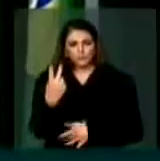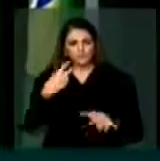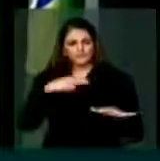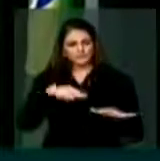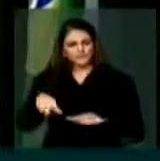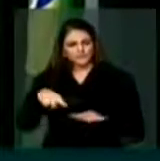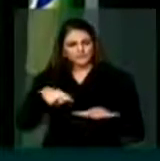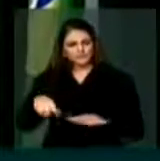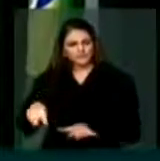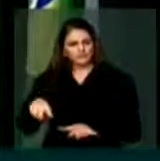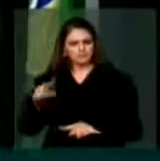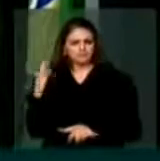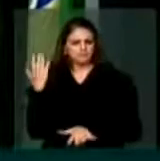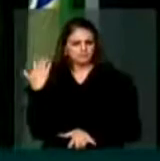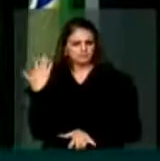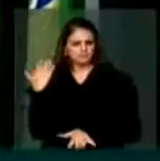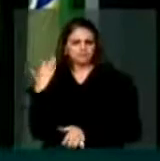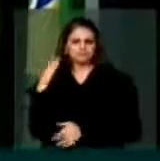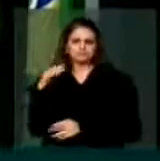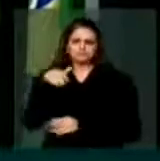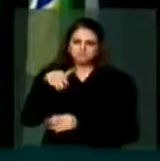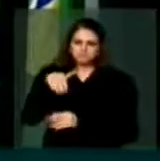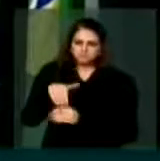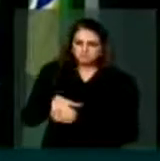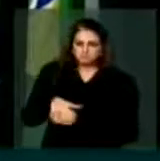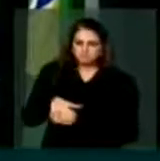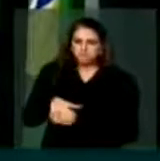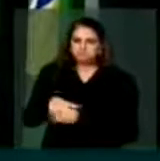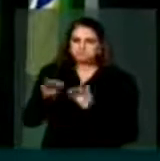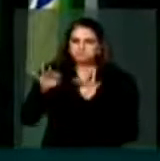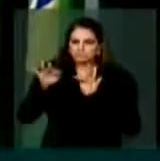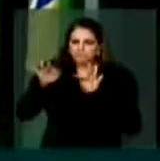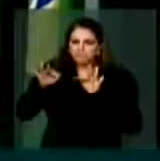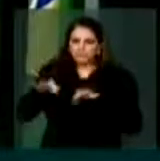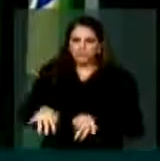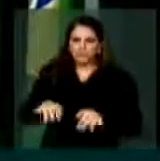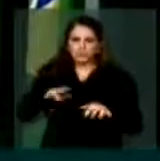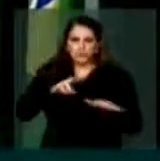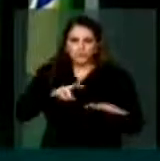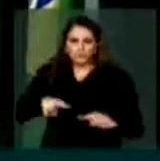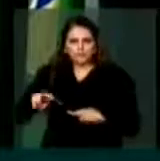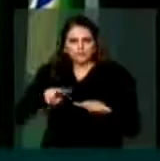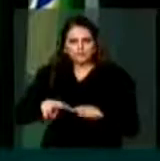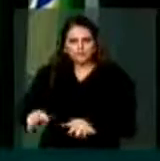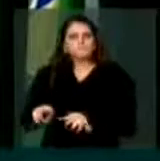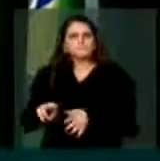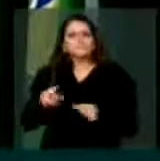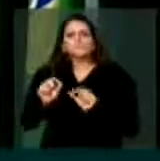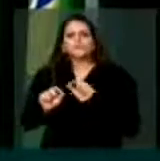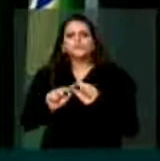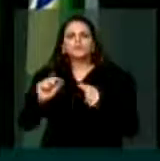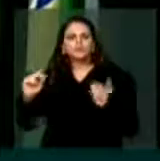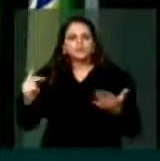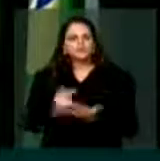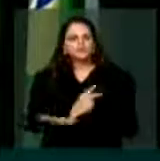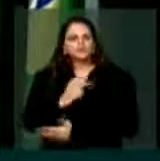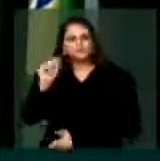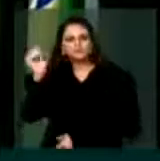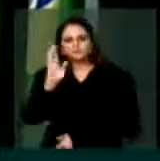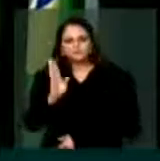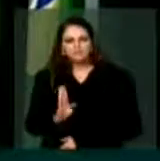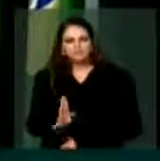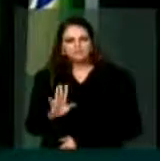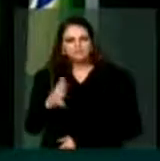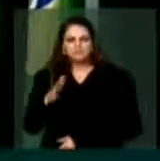semanas após a eleição do segundo turno. O que o Brasil assistiu nesses poucos mais de